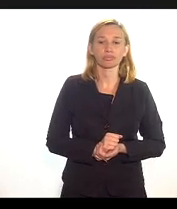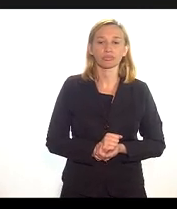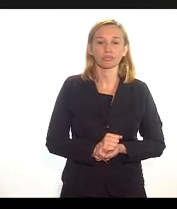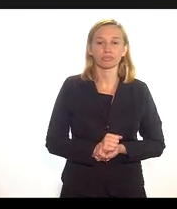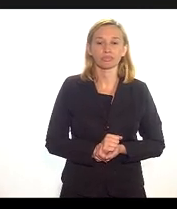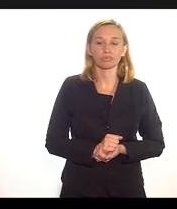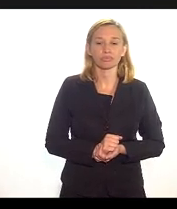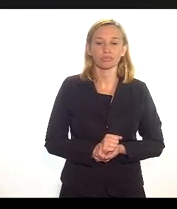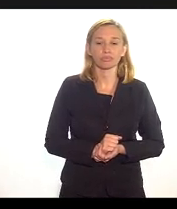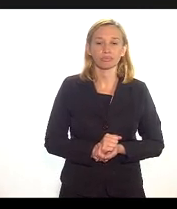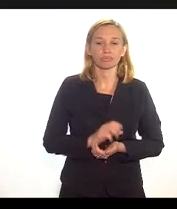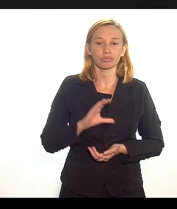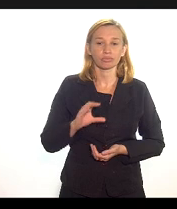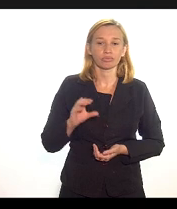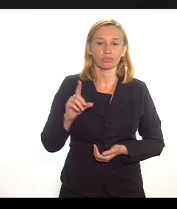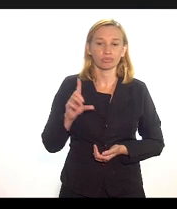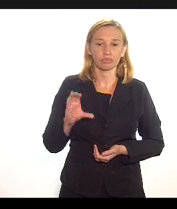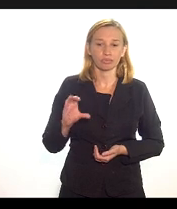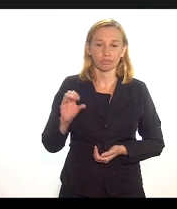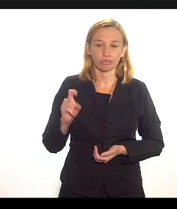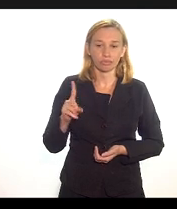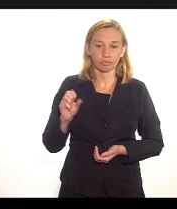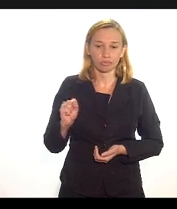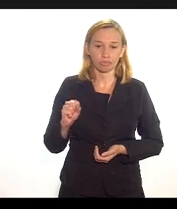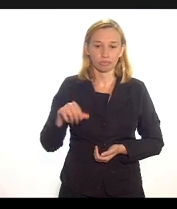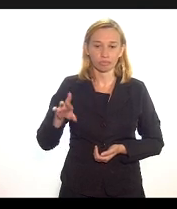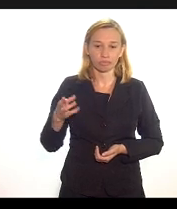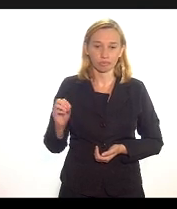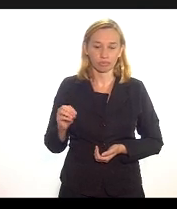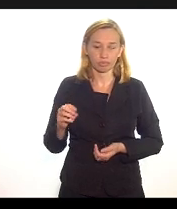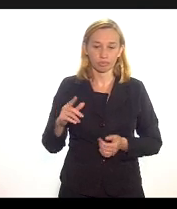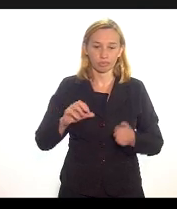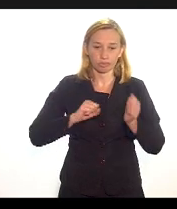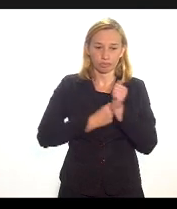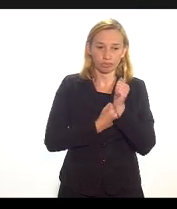Carlos Macedo, fecha teu som, por favor.